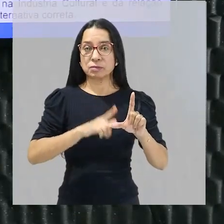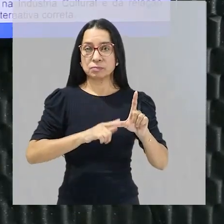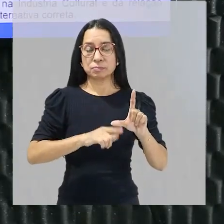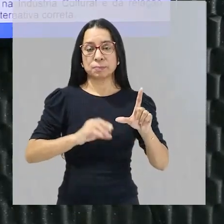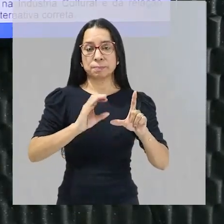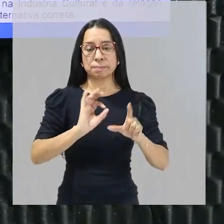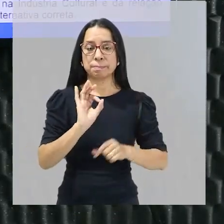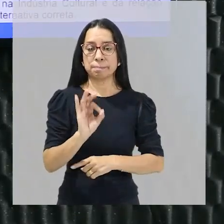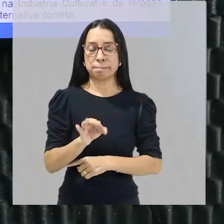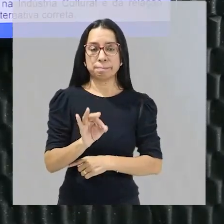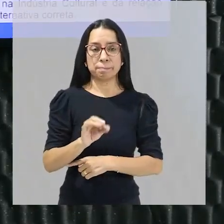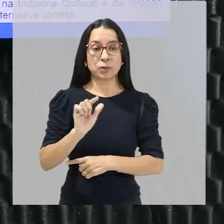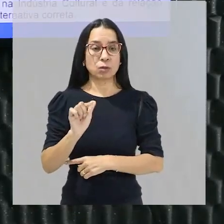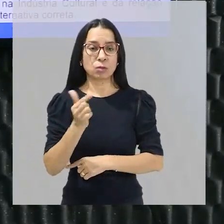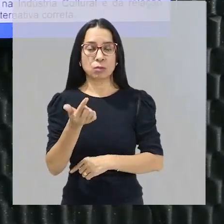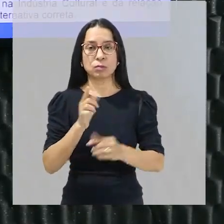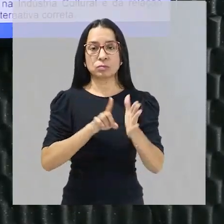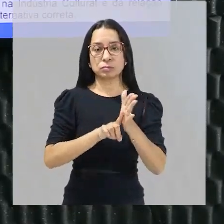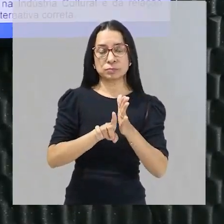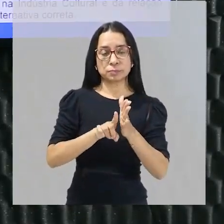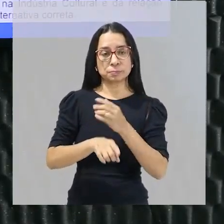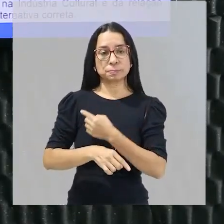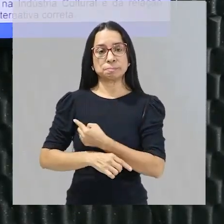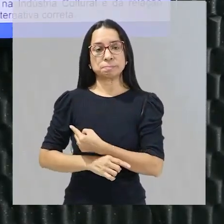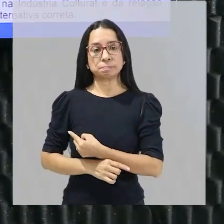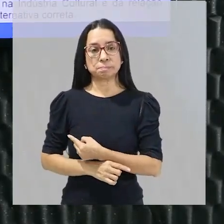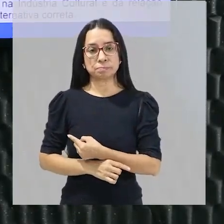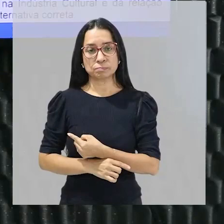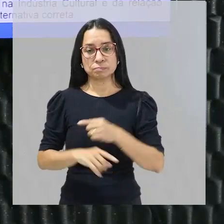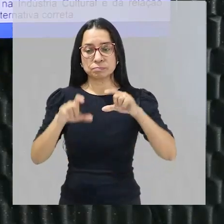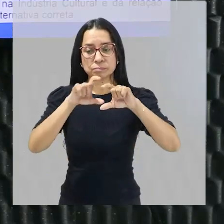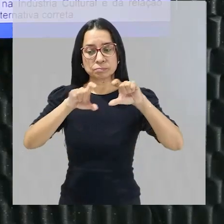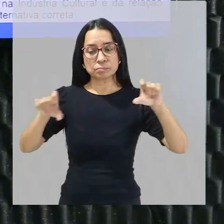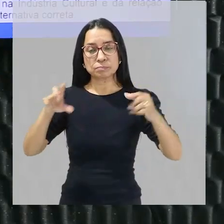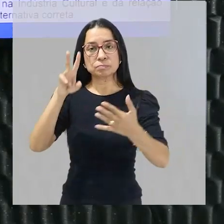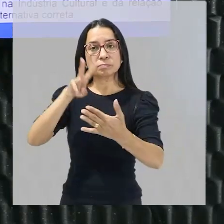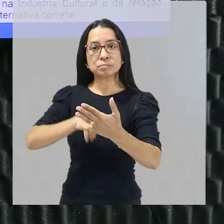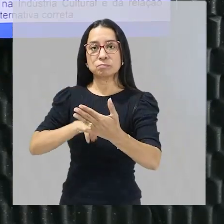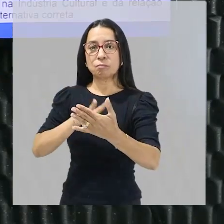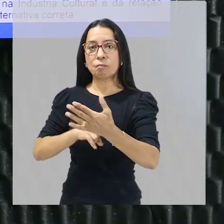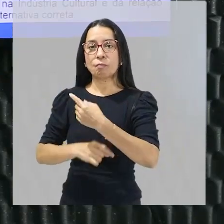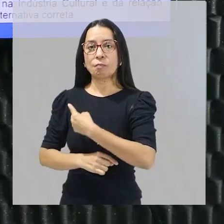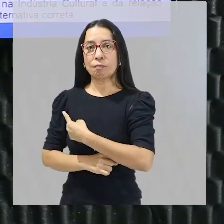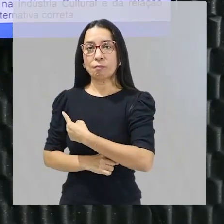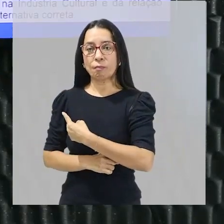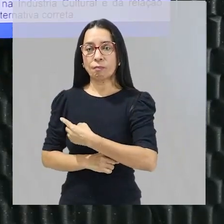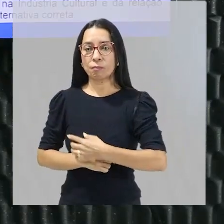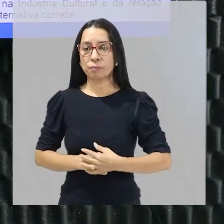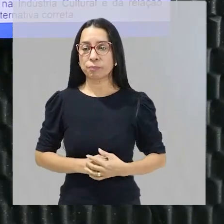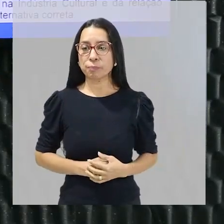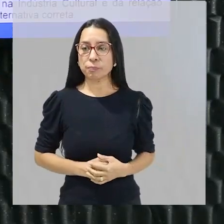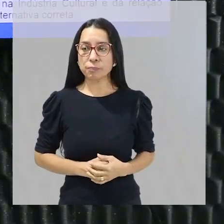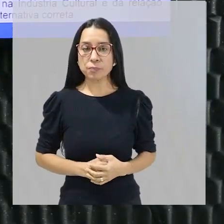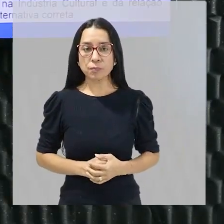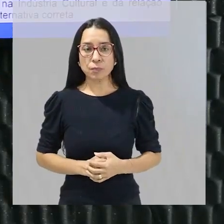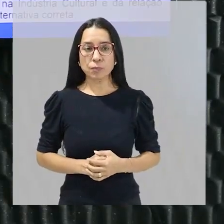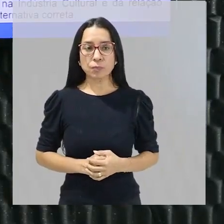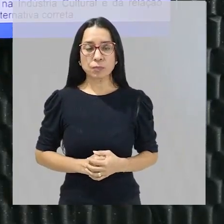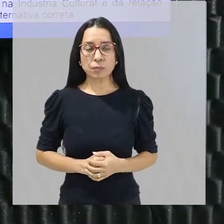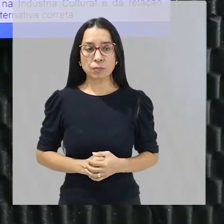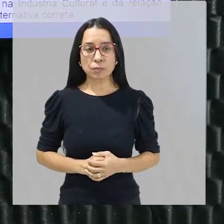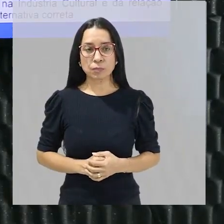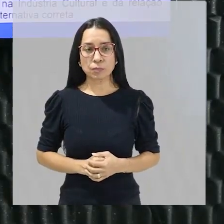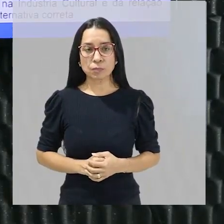questão. O modo de comportamento perceptivo através do qual se prepara o